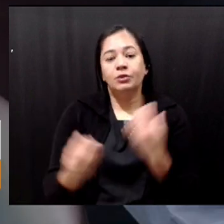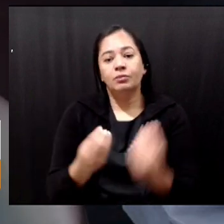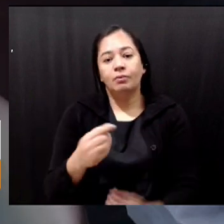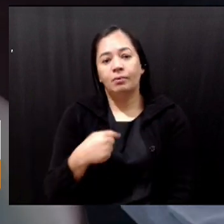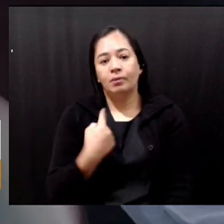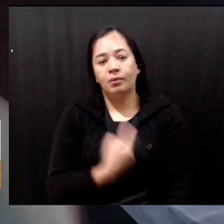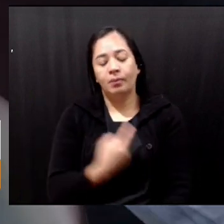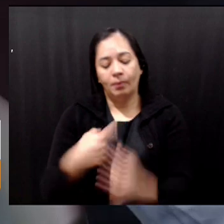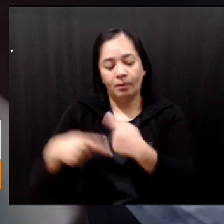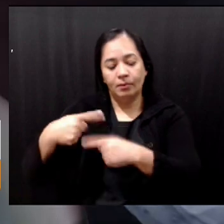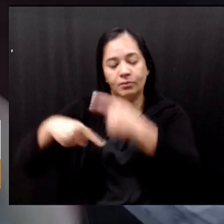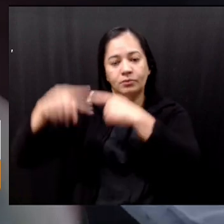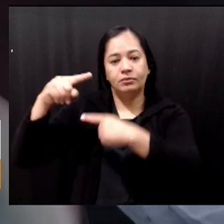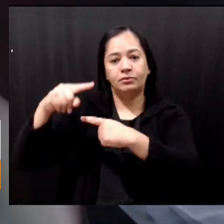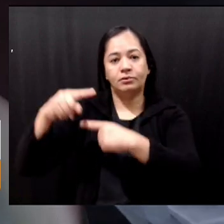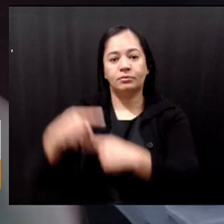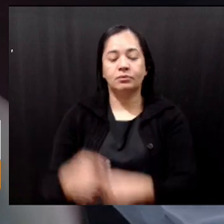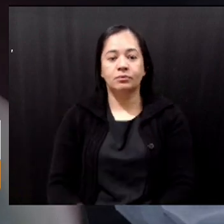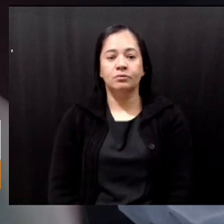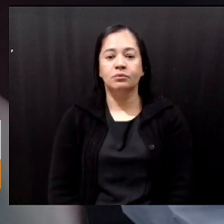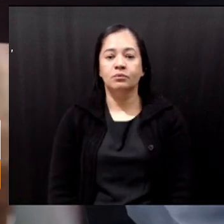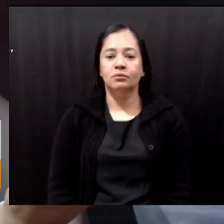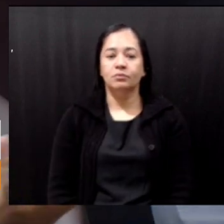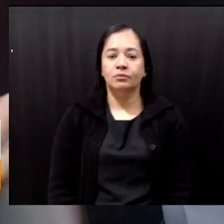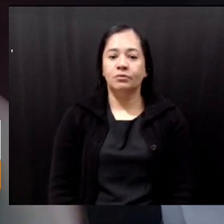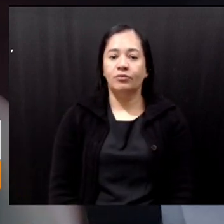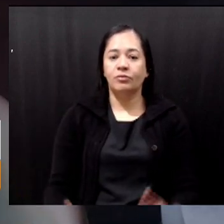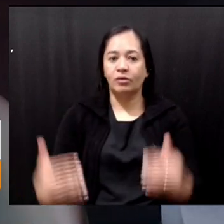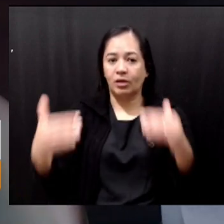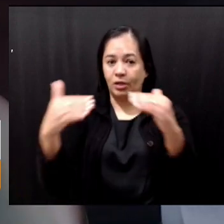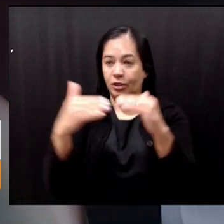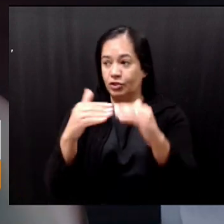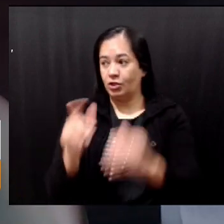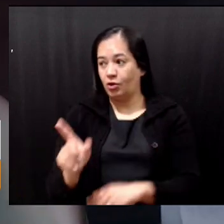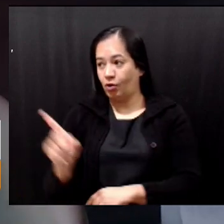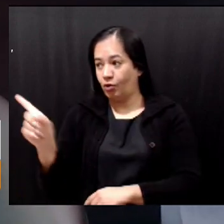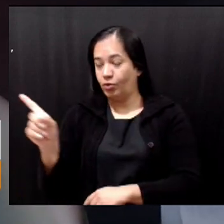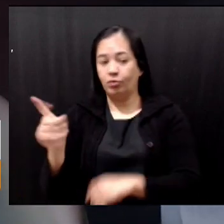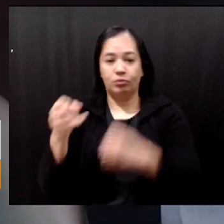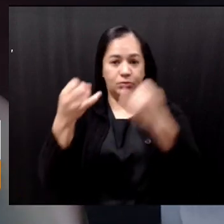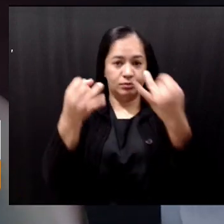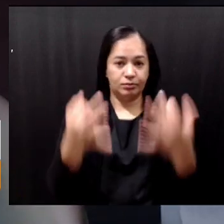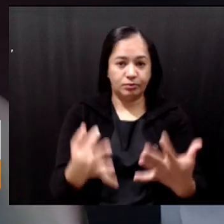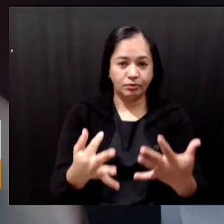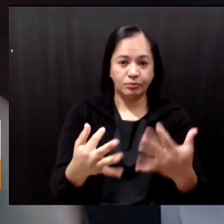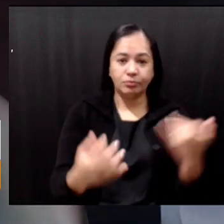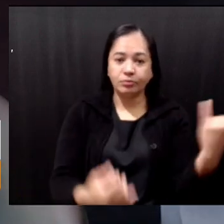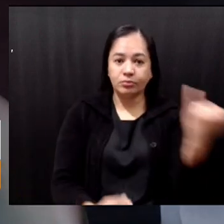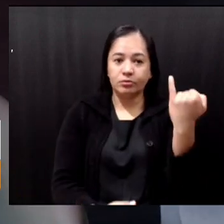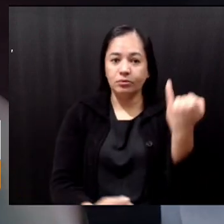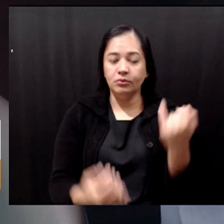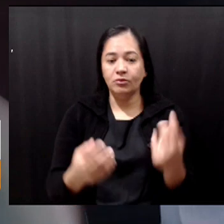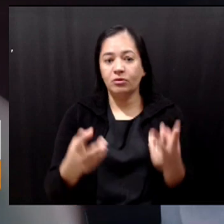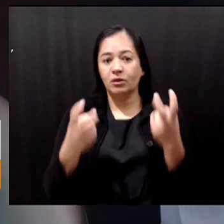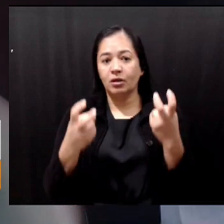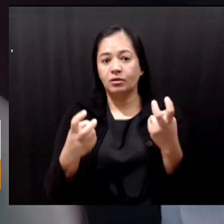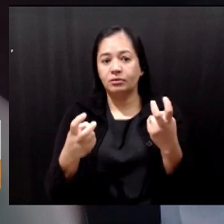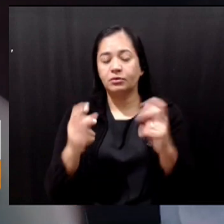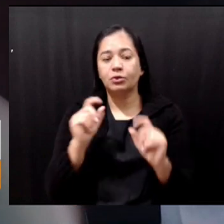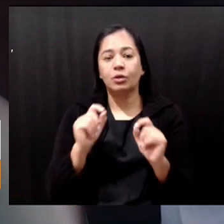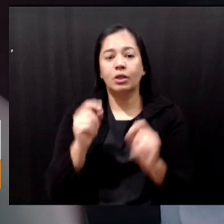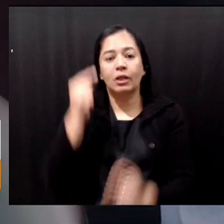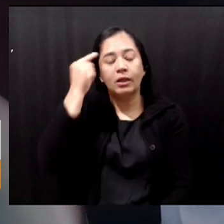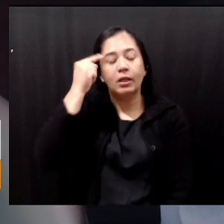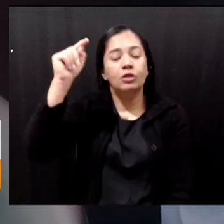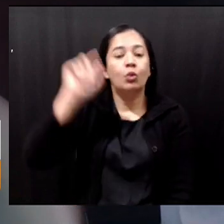né. De acordo com a fala anterior, né, é importante olhar para a questão da topografia, me veio a ideia de memória, né. Uhum,